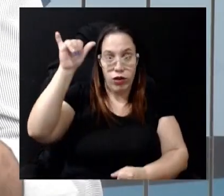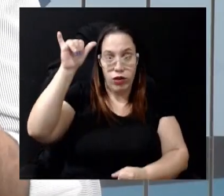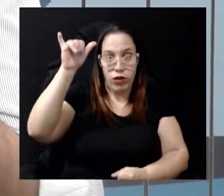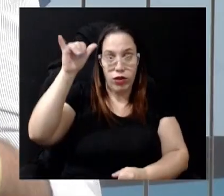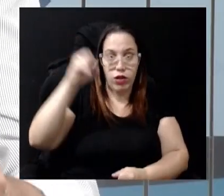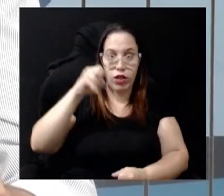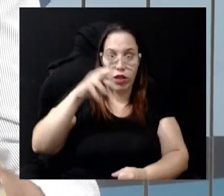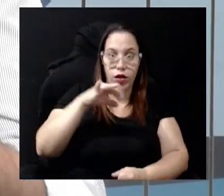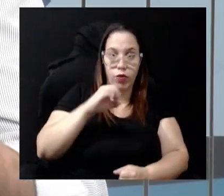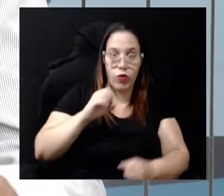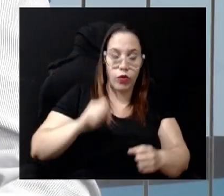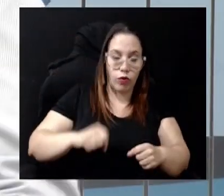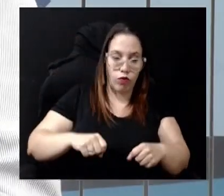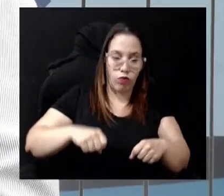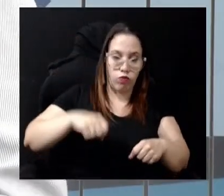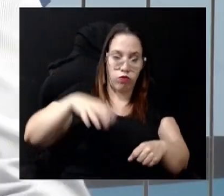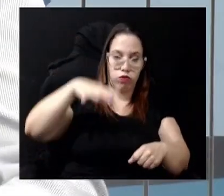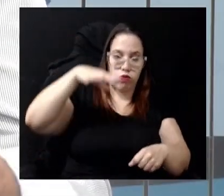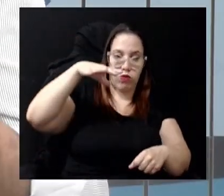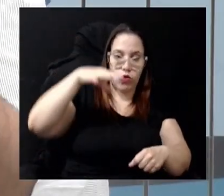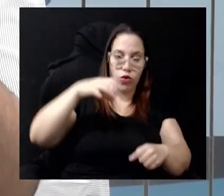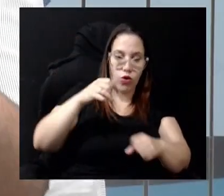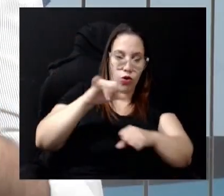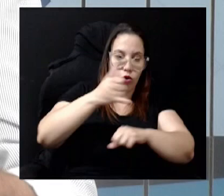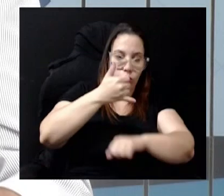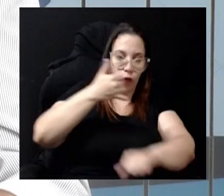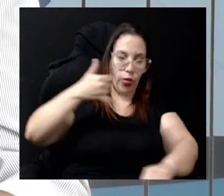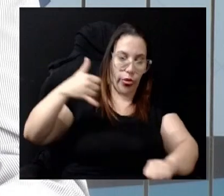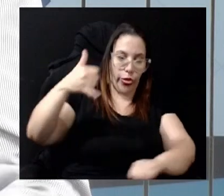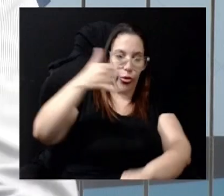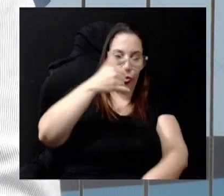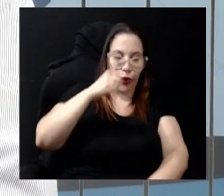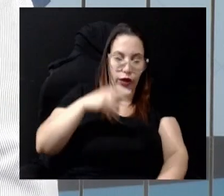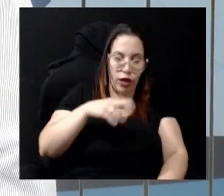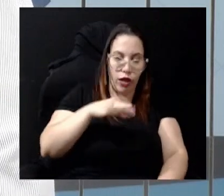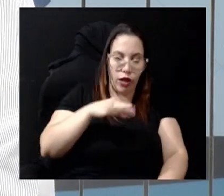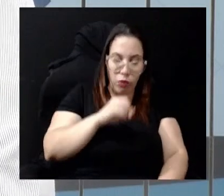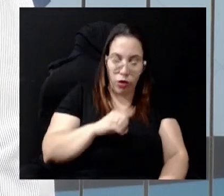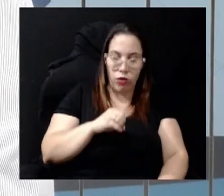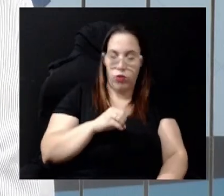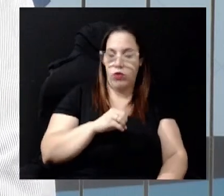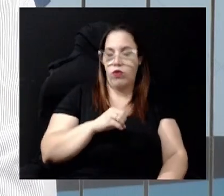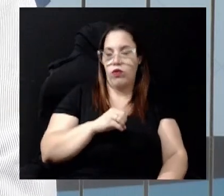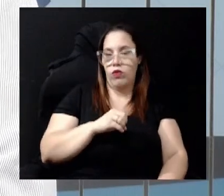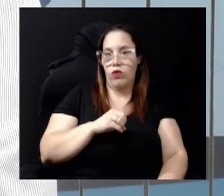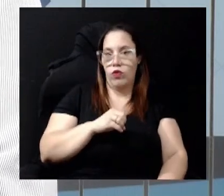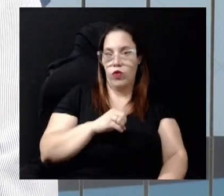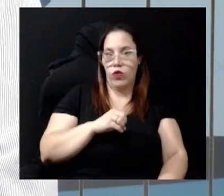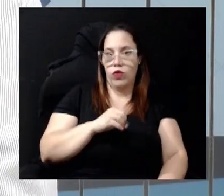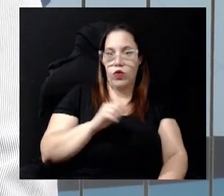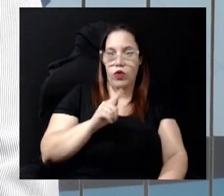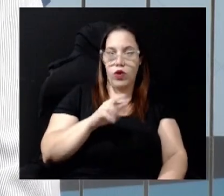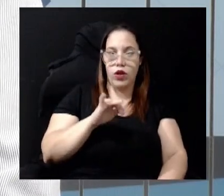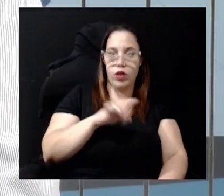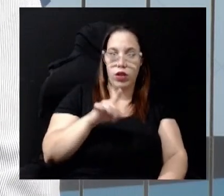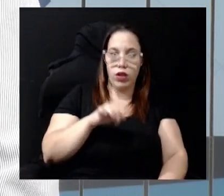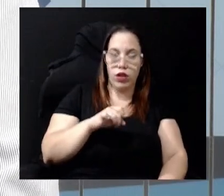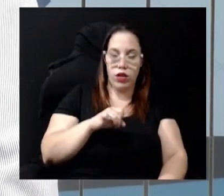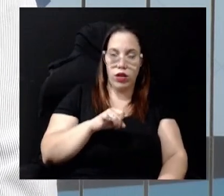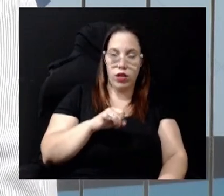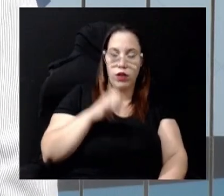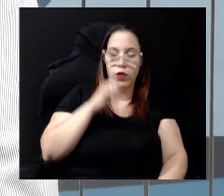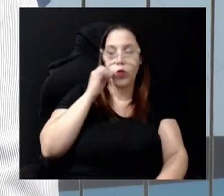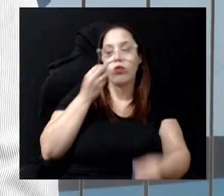ligada, que 1 litro de óleo seja queimado, que 1 quilo de gás possa ser queimado. De alguma maneira a gente